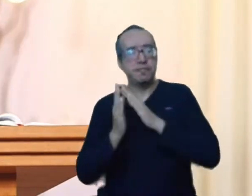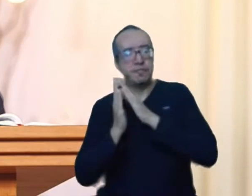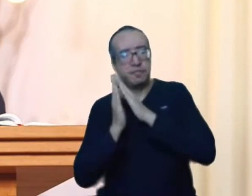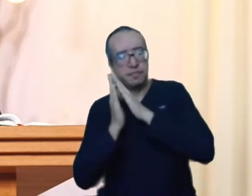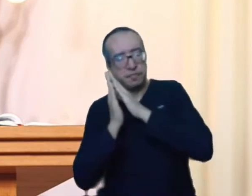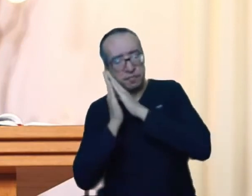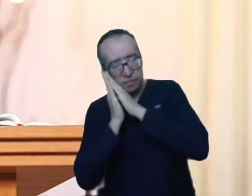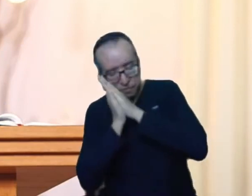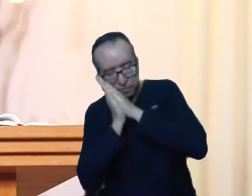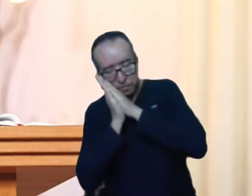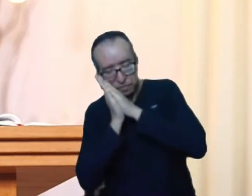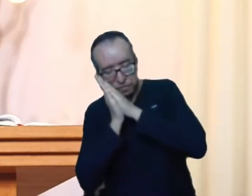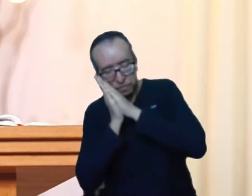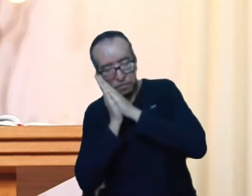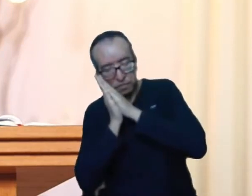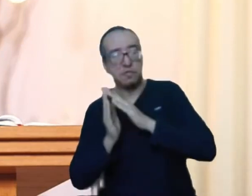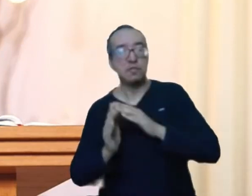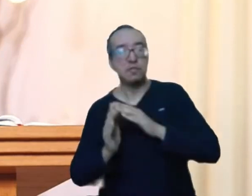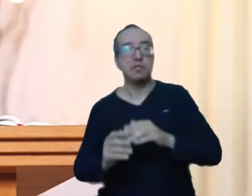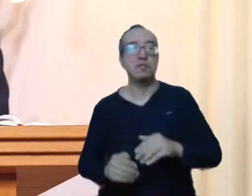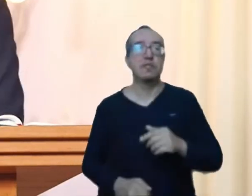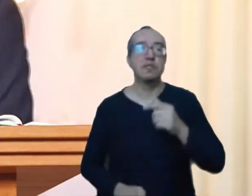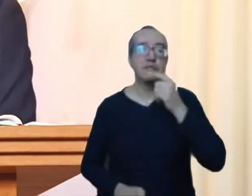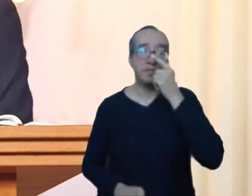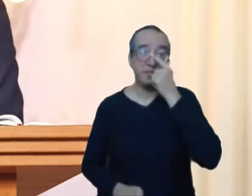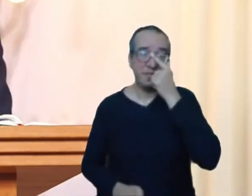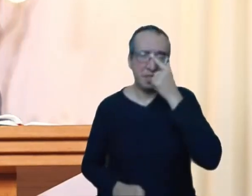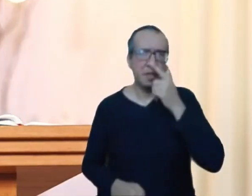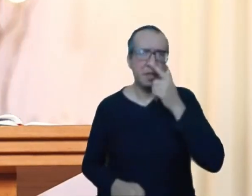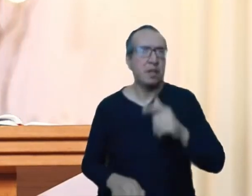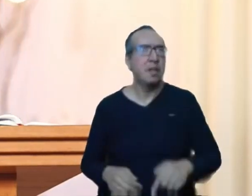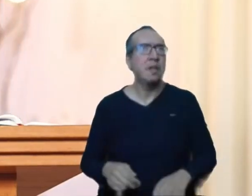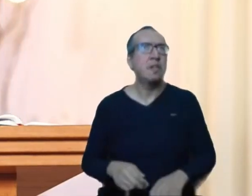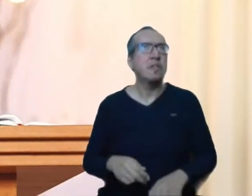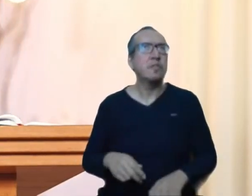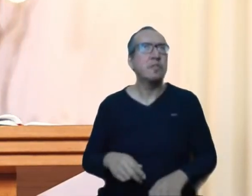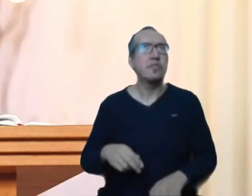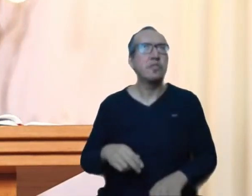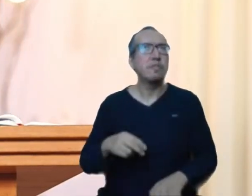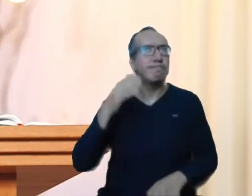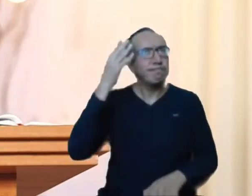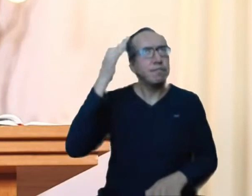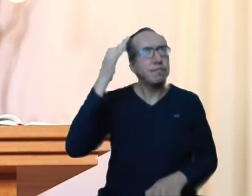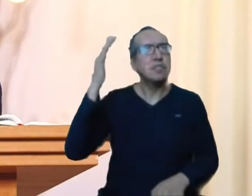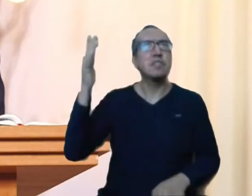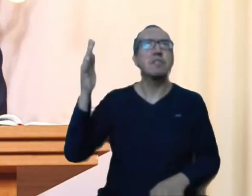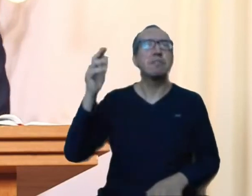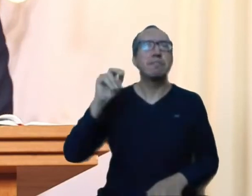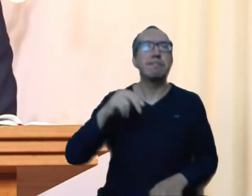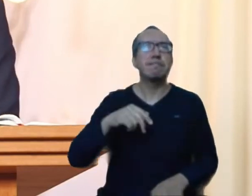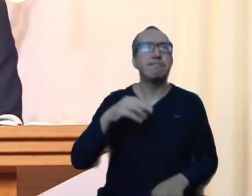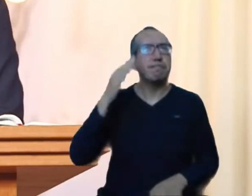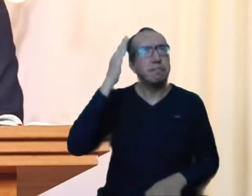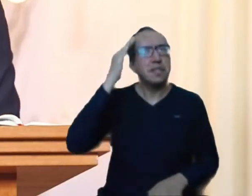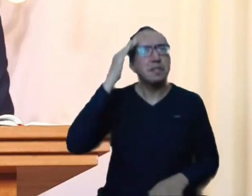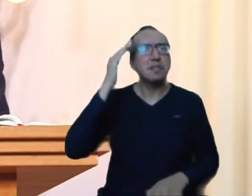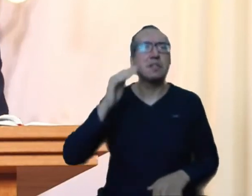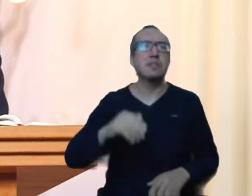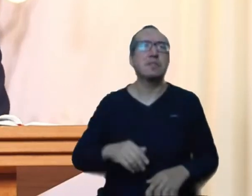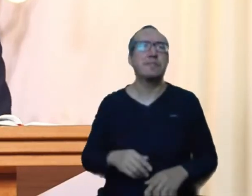imaginar um outro fato. Talvez o jovem tenha se sentado na janela para acompanhar